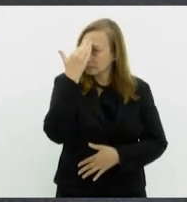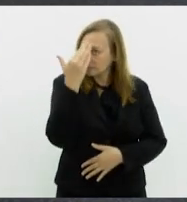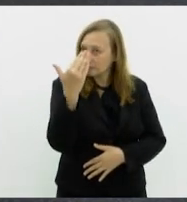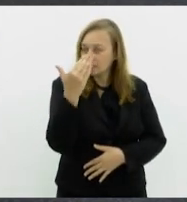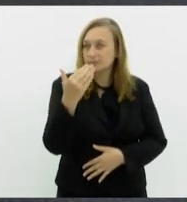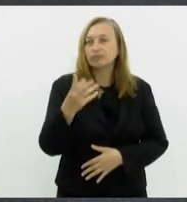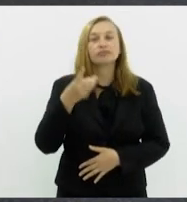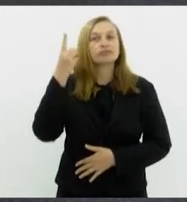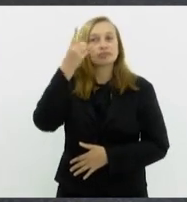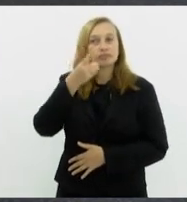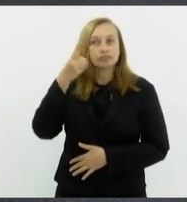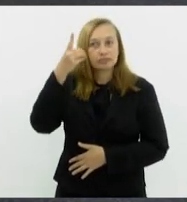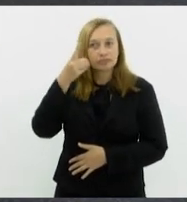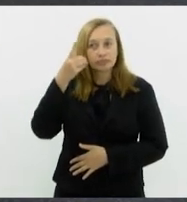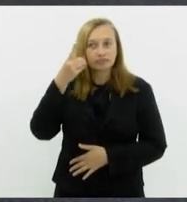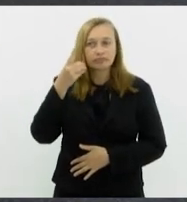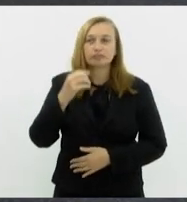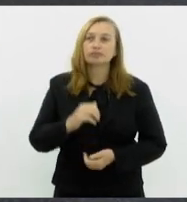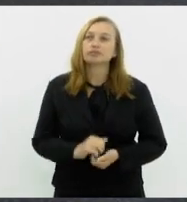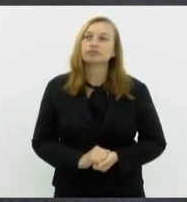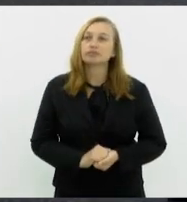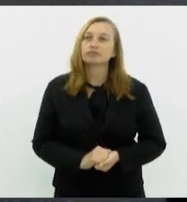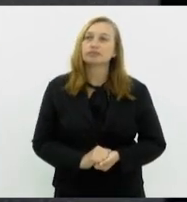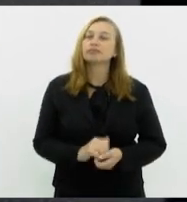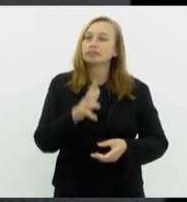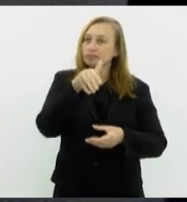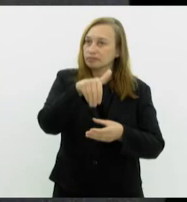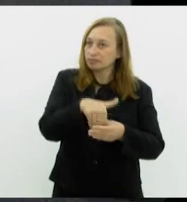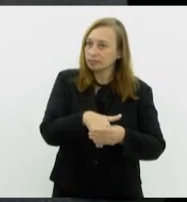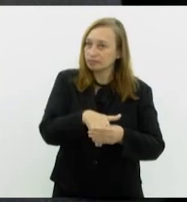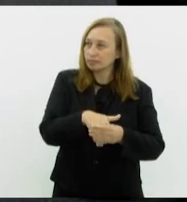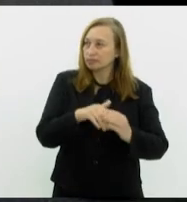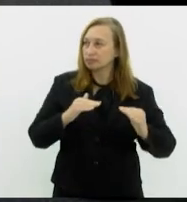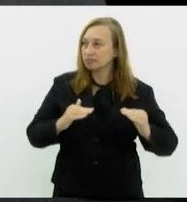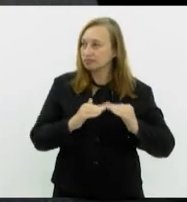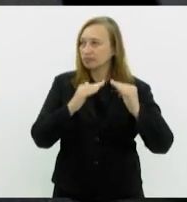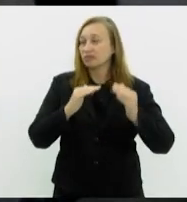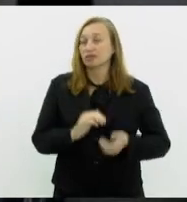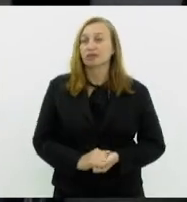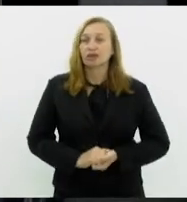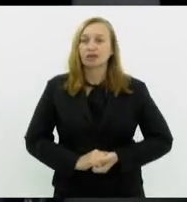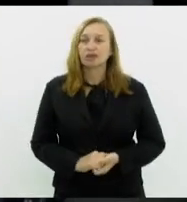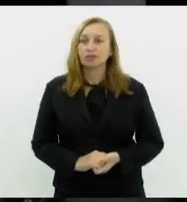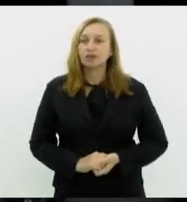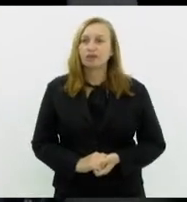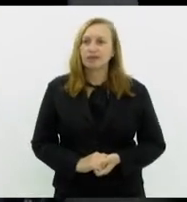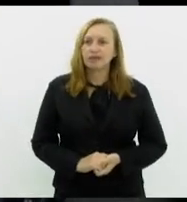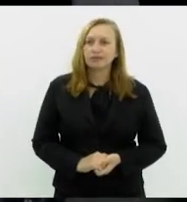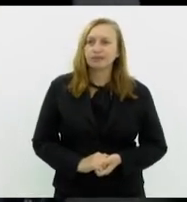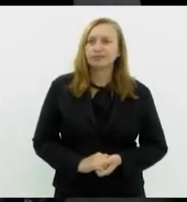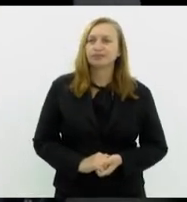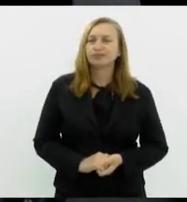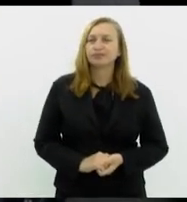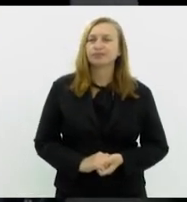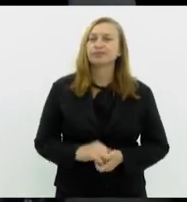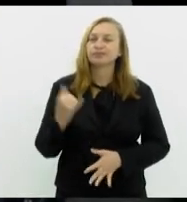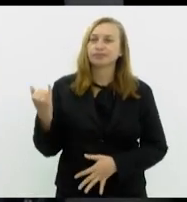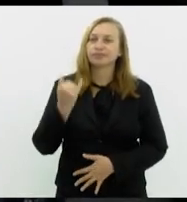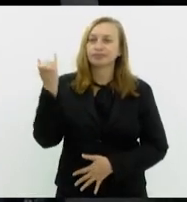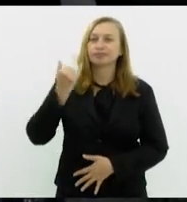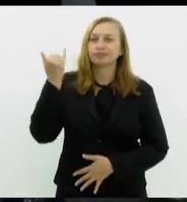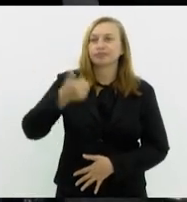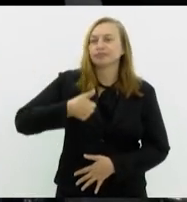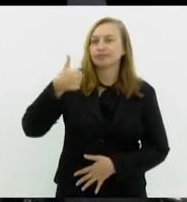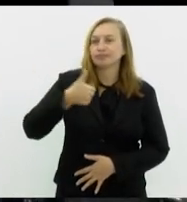os deputados e deputadas e os deputados e deputadas que também votaram favoravelmente essa indicação legislativa. Importante, primeiro, a